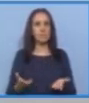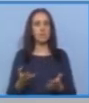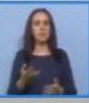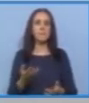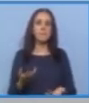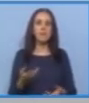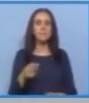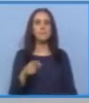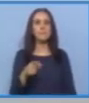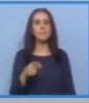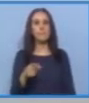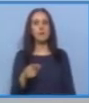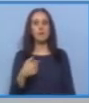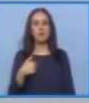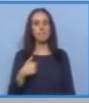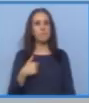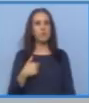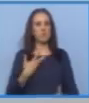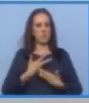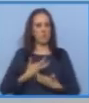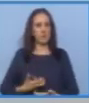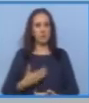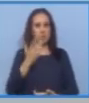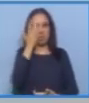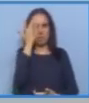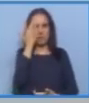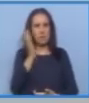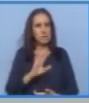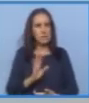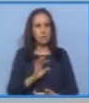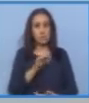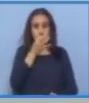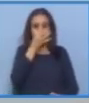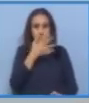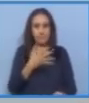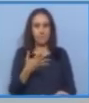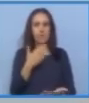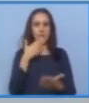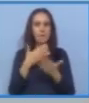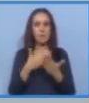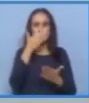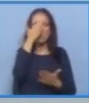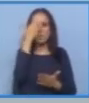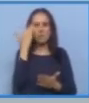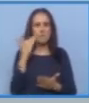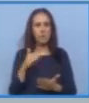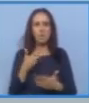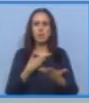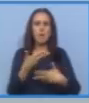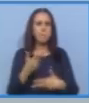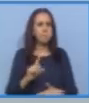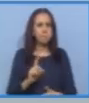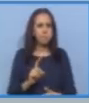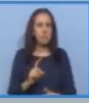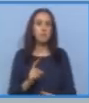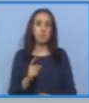Também ultrapassar a facilidade com que nos ofendemos. Acho que às vezes o melindre dificulta imenso as conversas. E